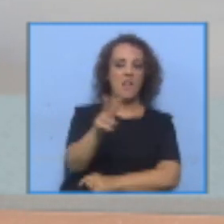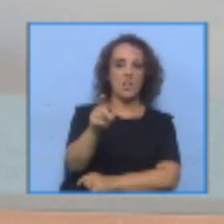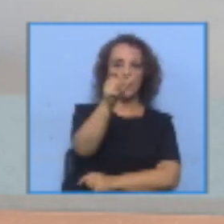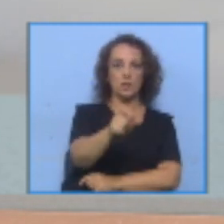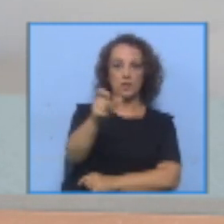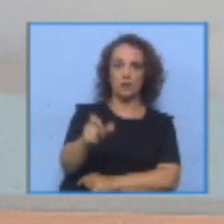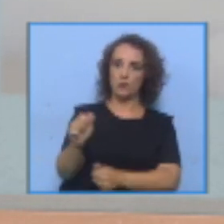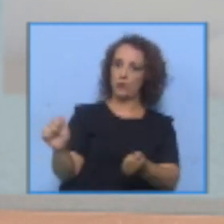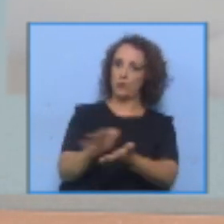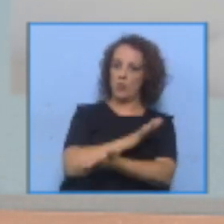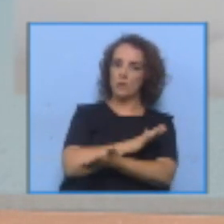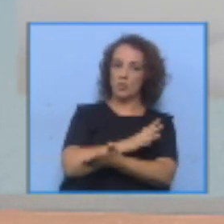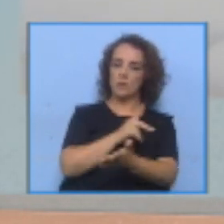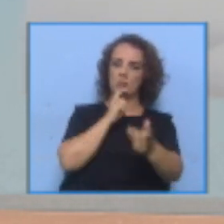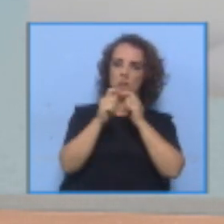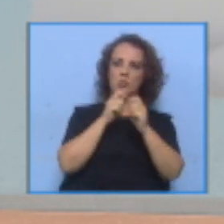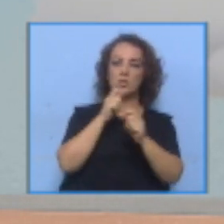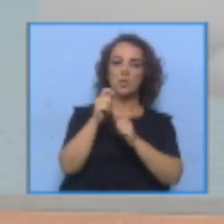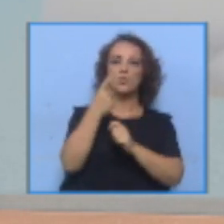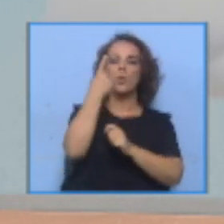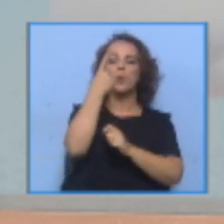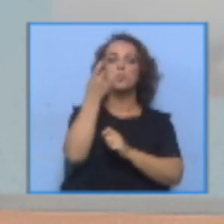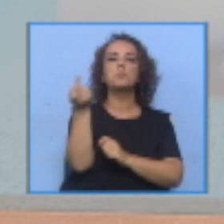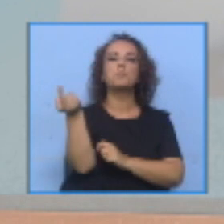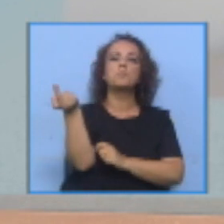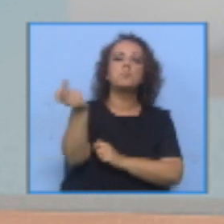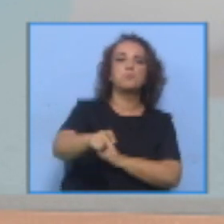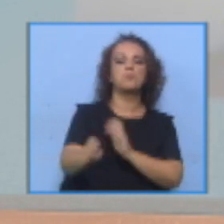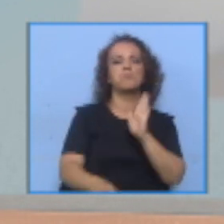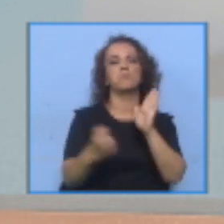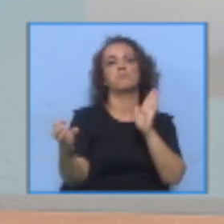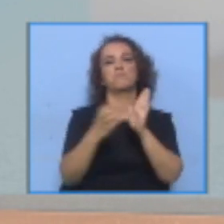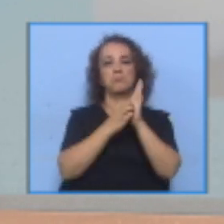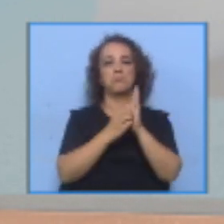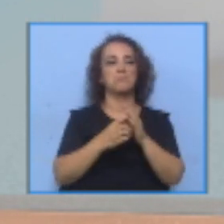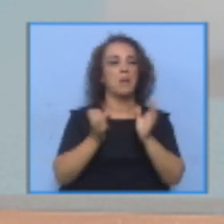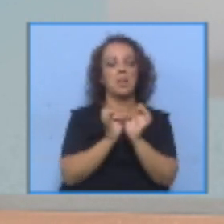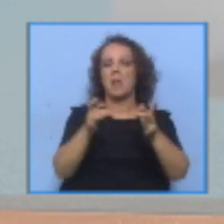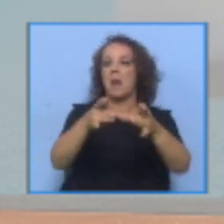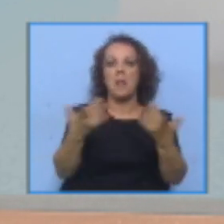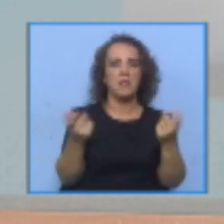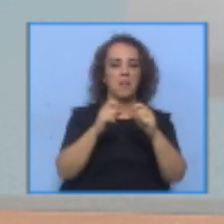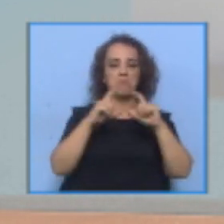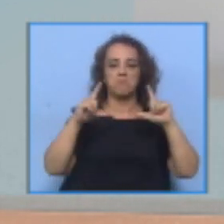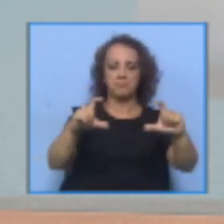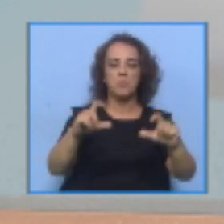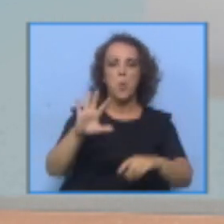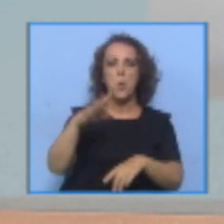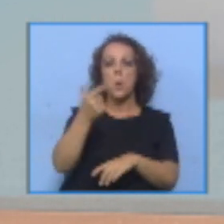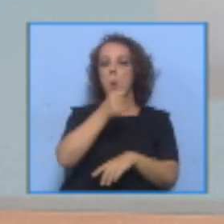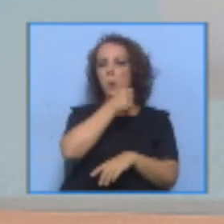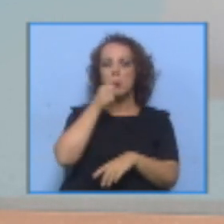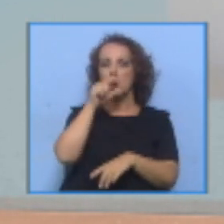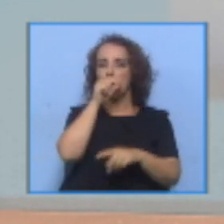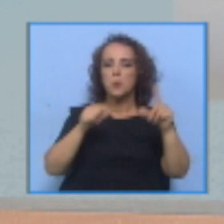ameaçado por um post, um tweet que em segundos, porque não tem que cumprir